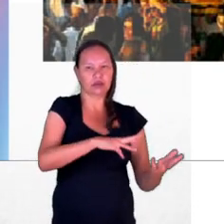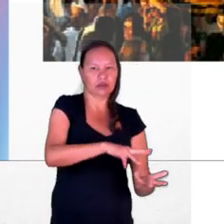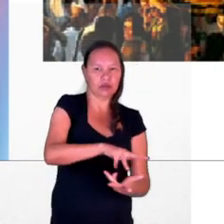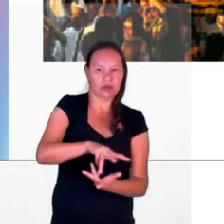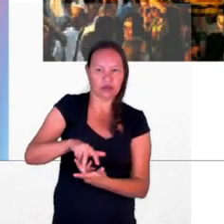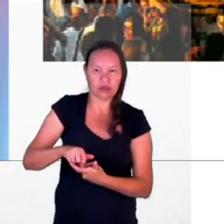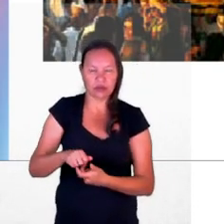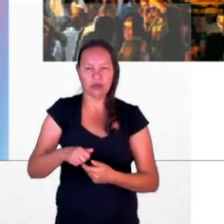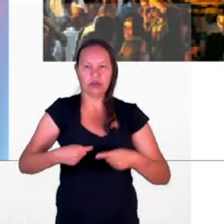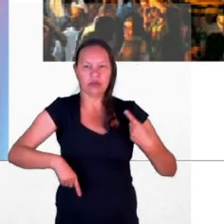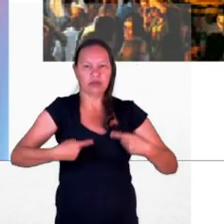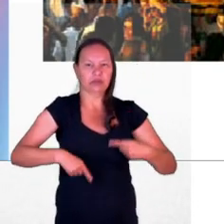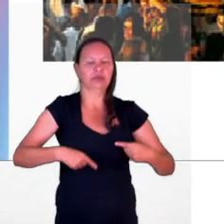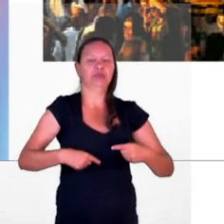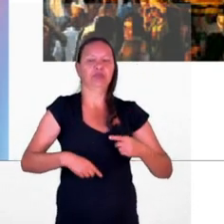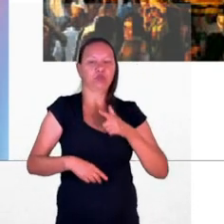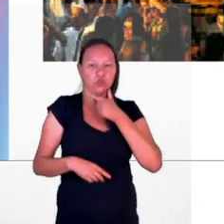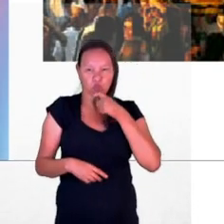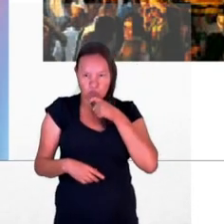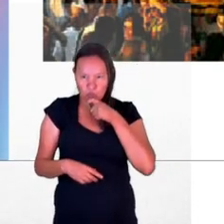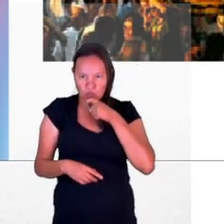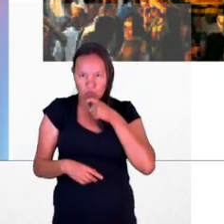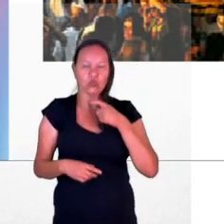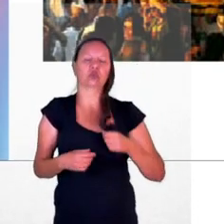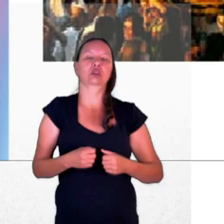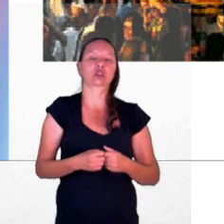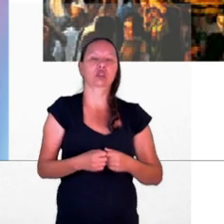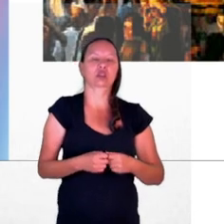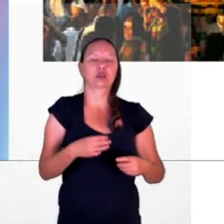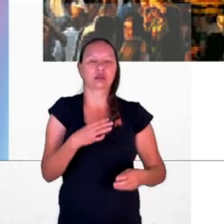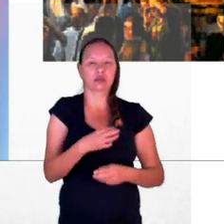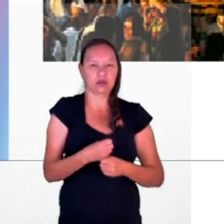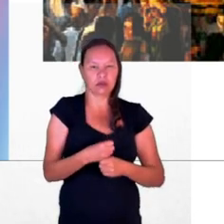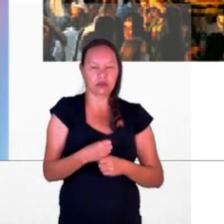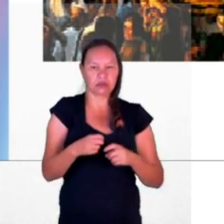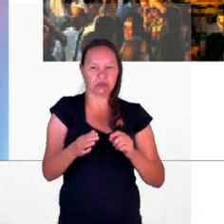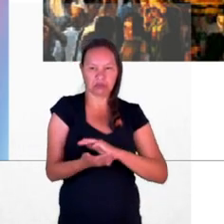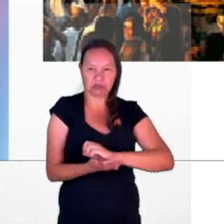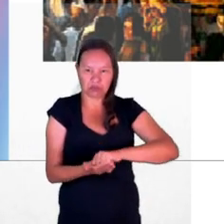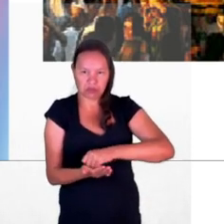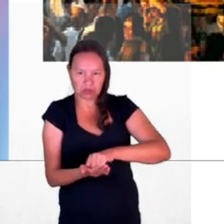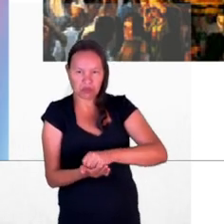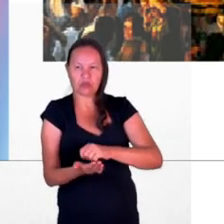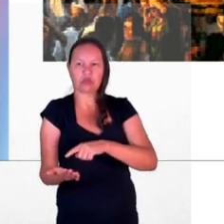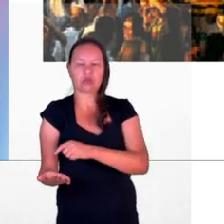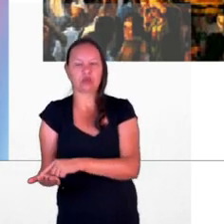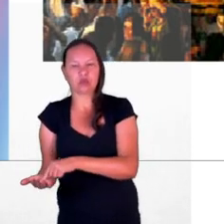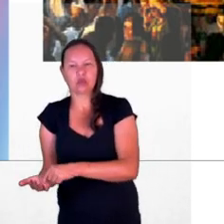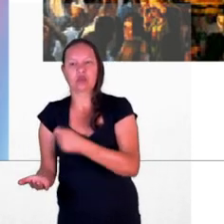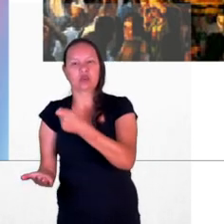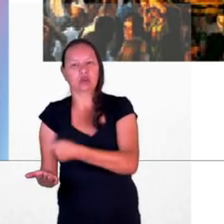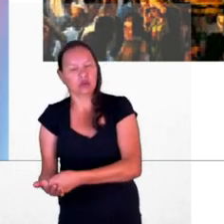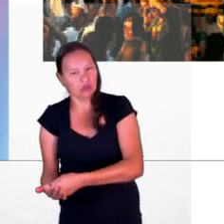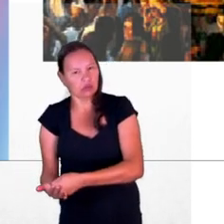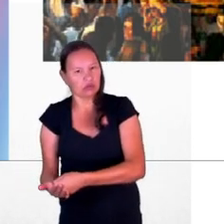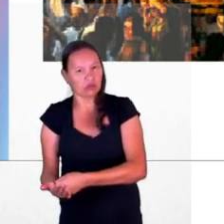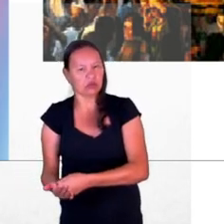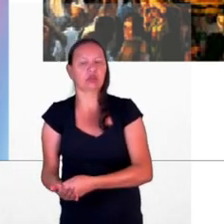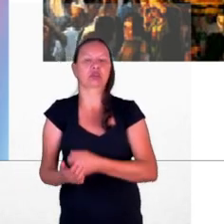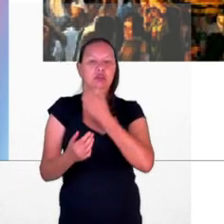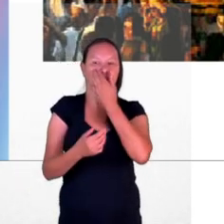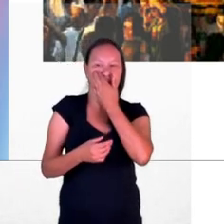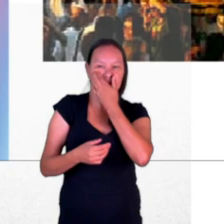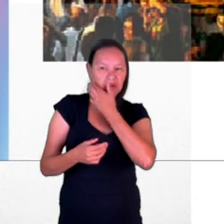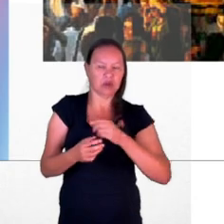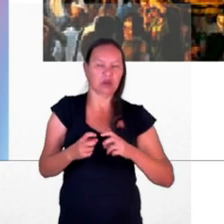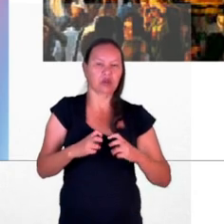da guerra fria e o bloco socialista não assinaria a declaração enquanto não fossem